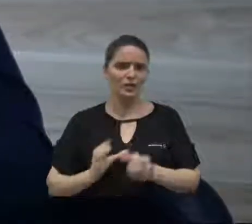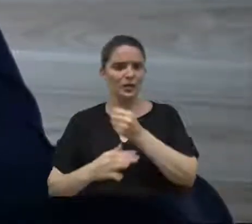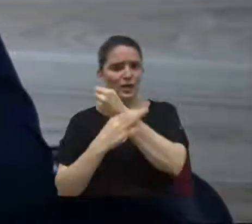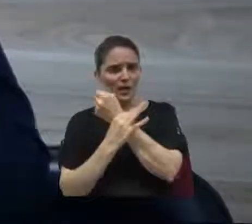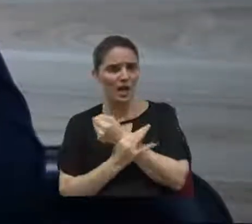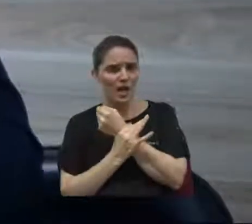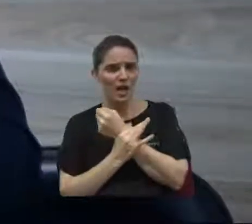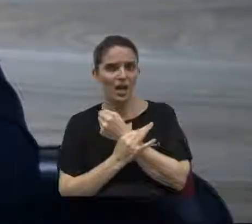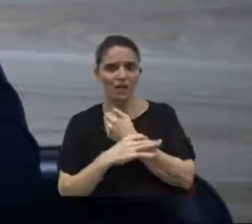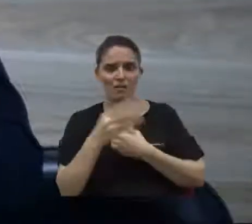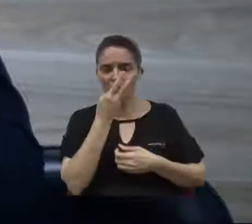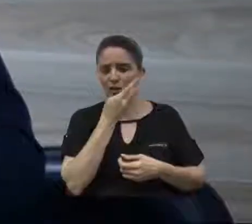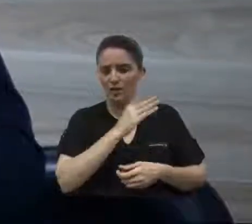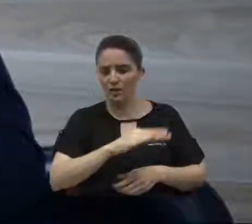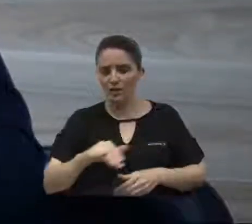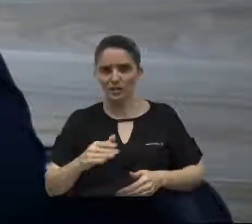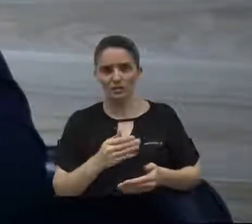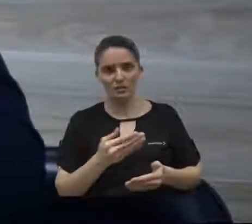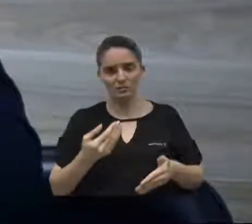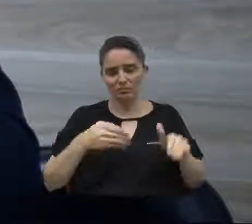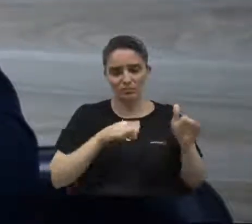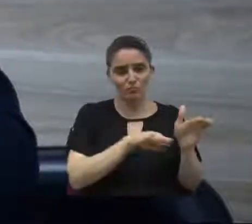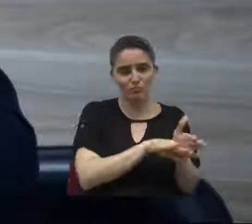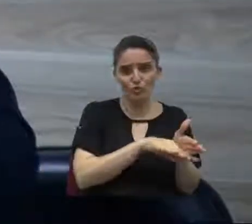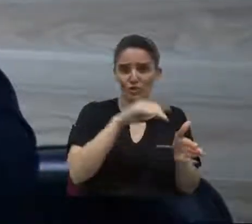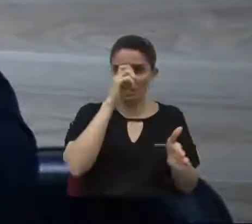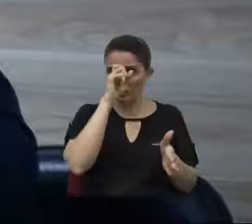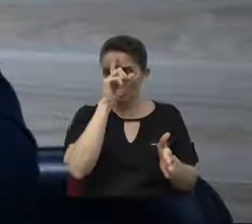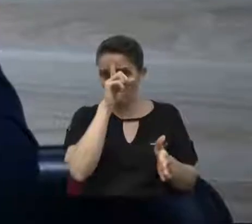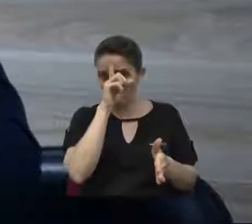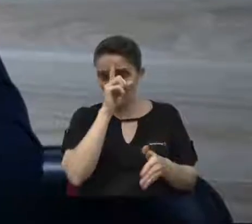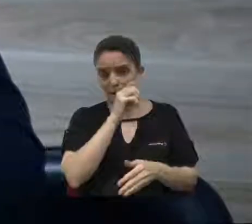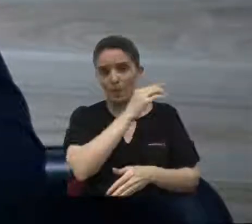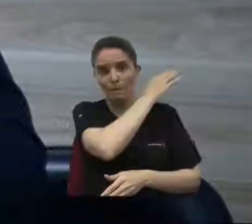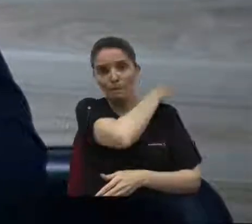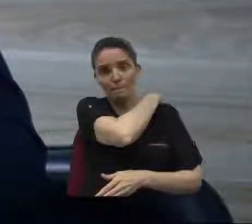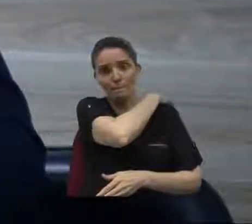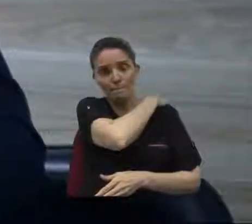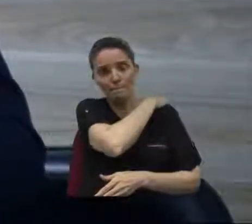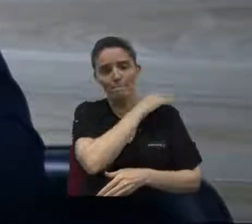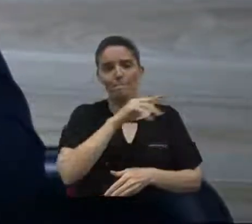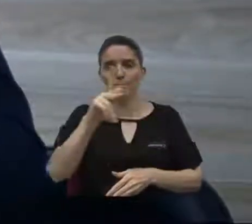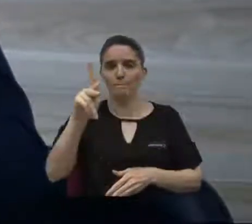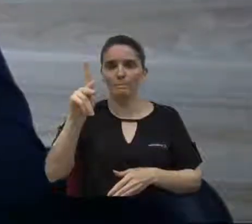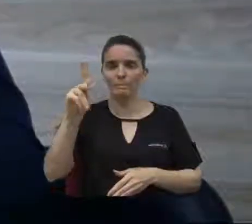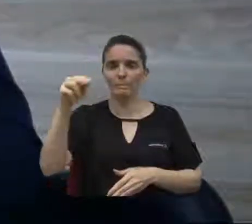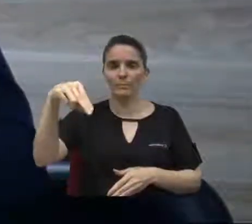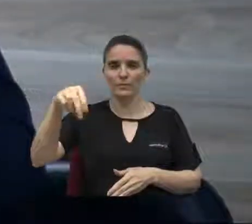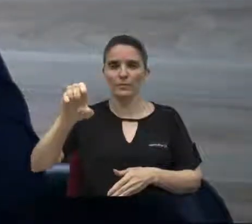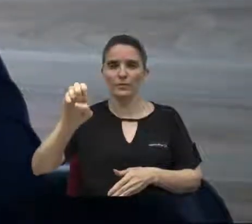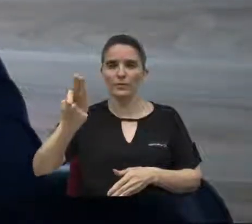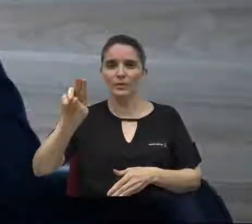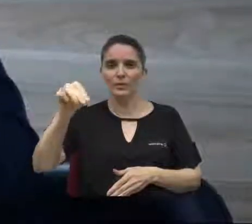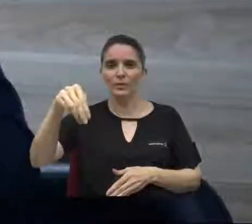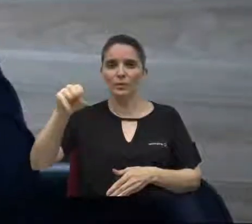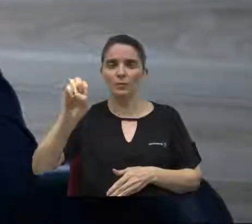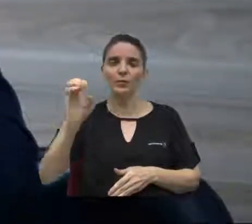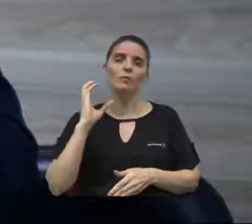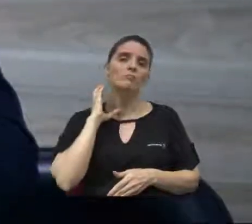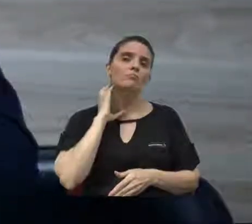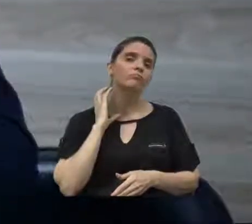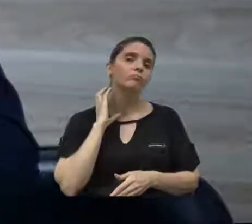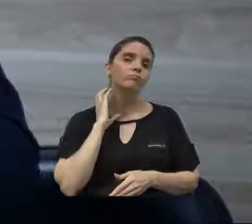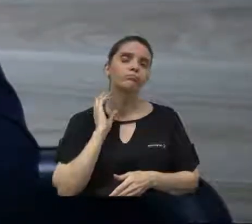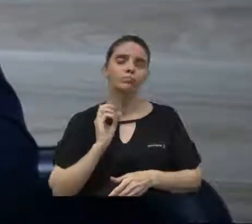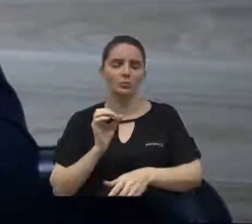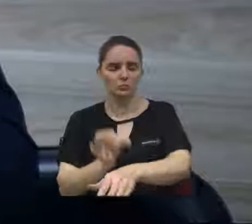está entubada, UTI, não tem o que fazer. Pneumonia grave por pneumococo, hemófilos, sarampo, cachumba, rubéola,